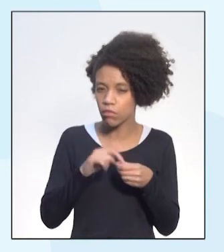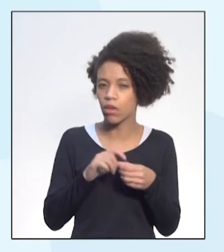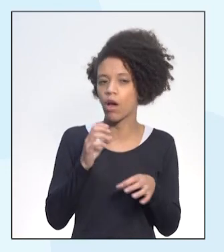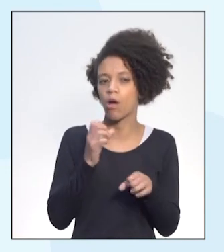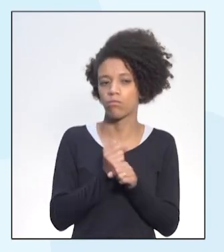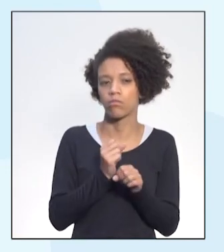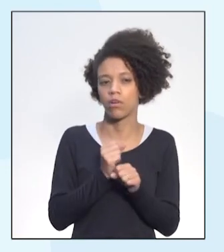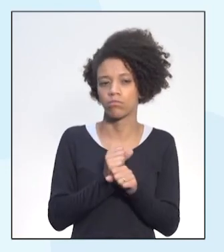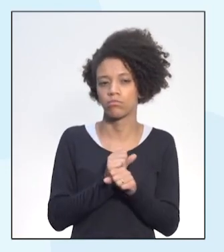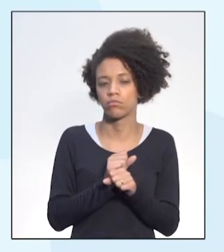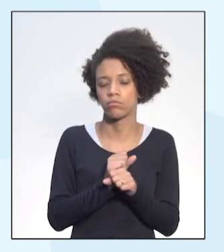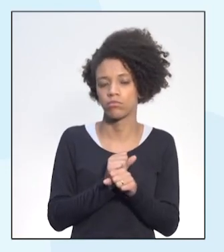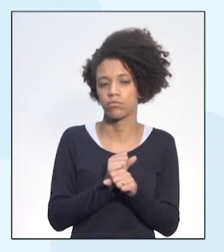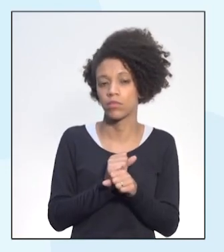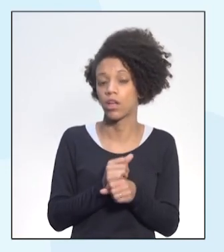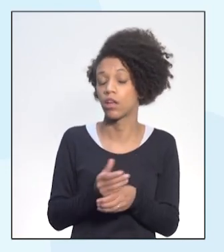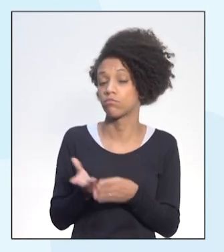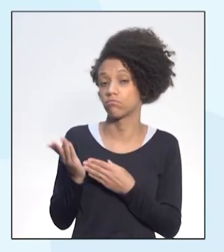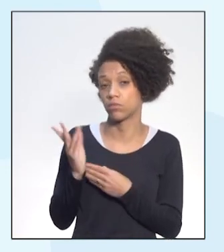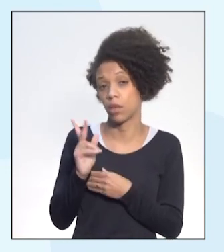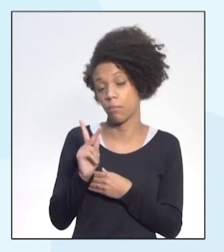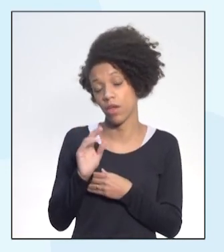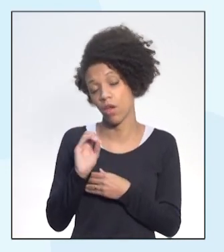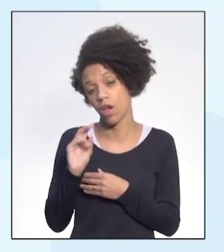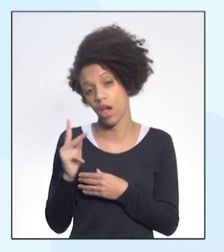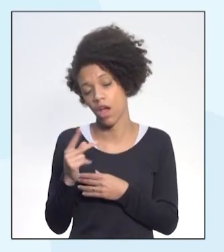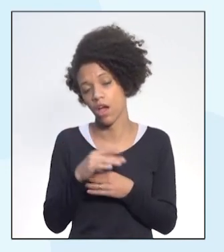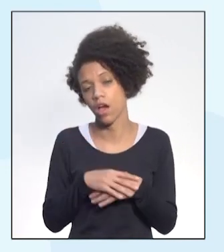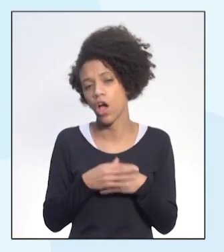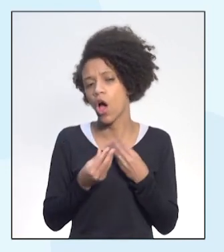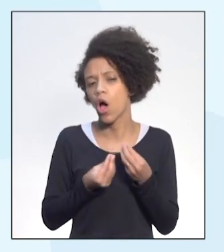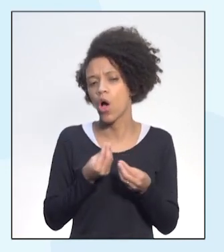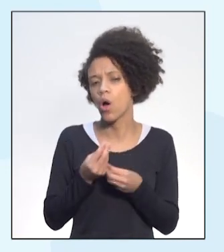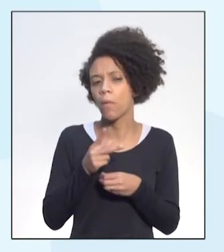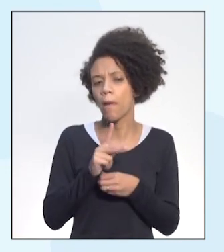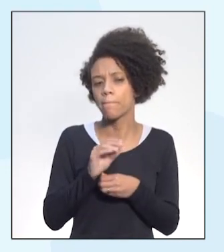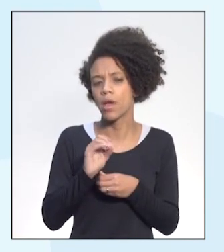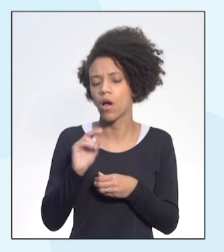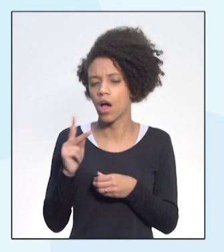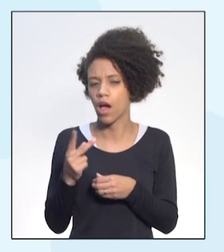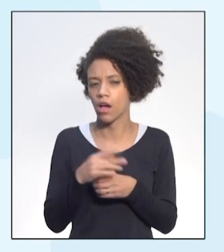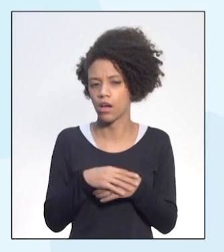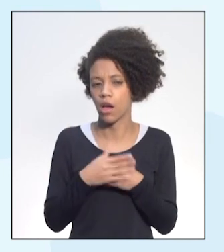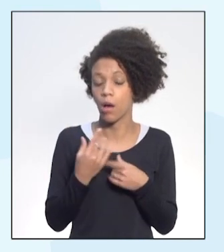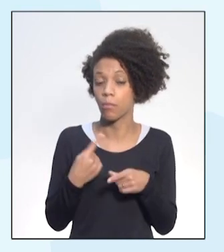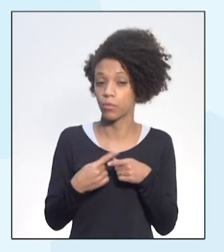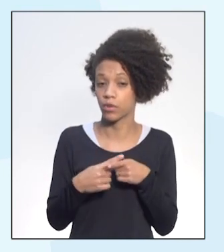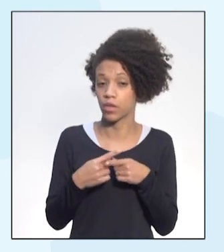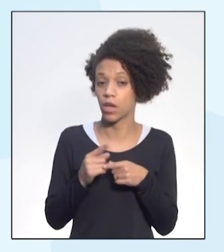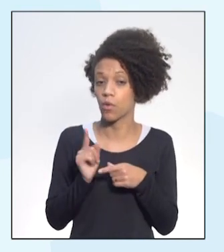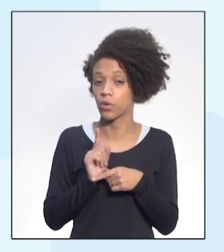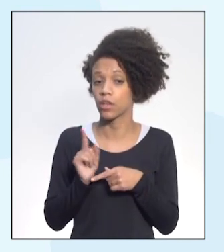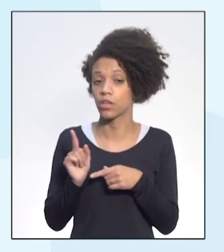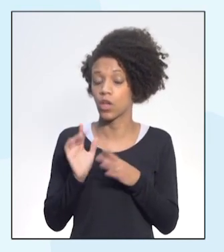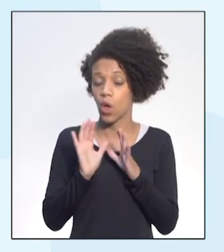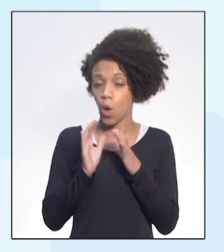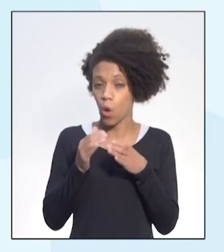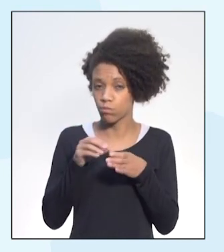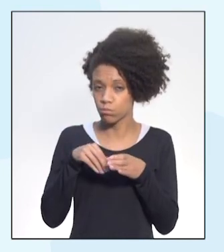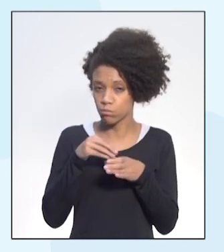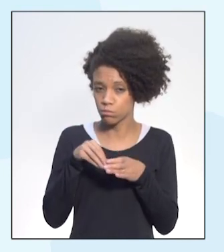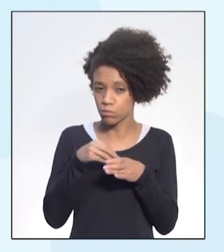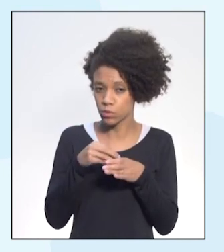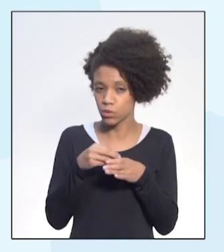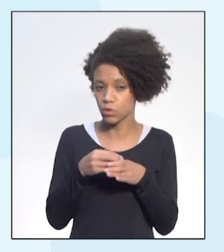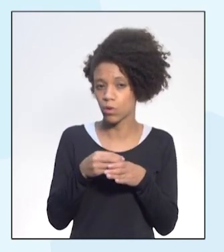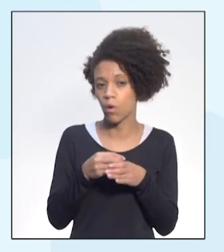cálculo de POH, como calculo o POH? Porque o que ele me deu aqui foi o quê? Concentração